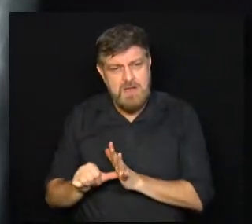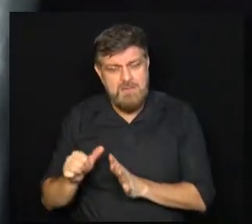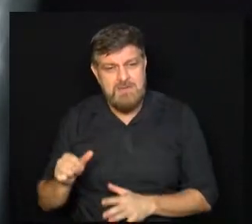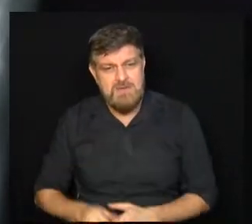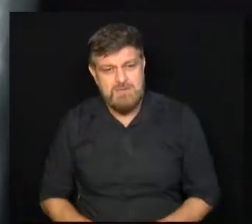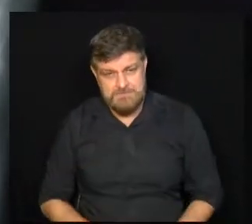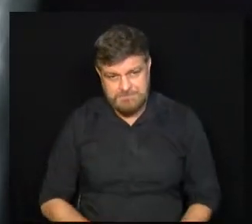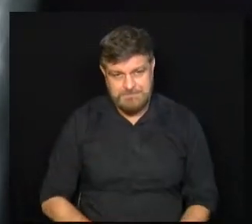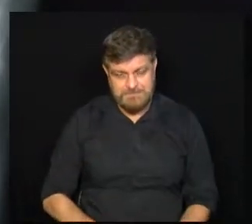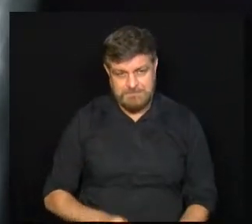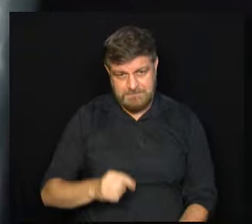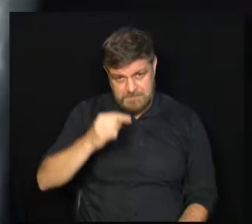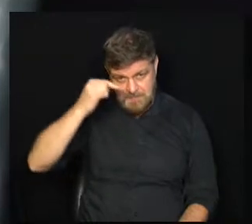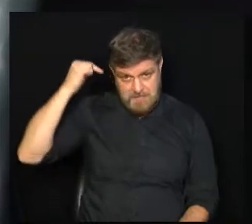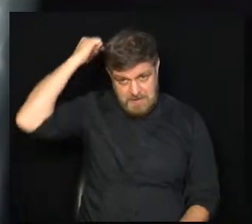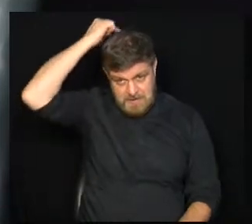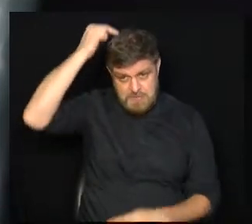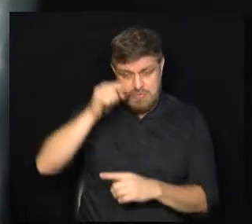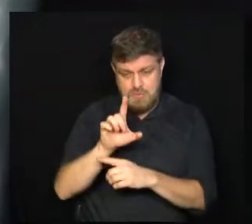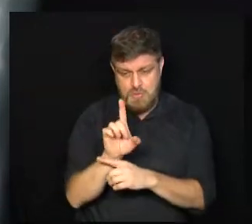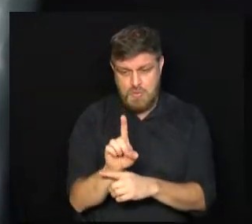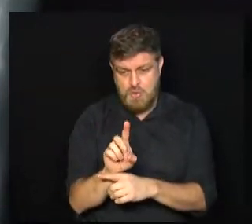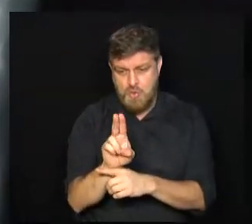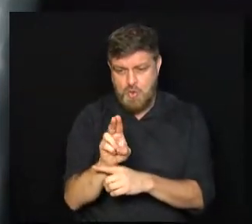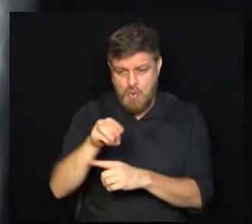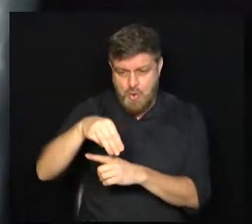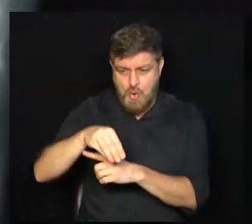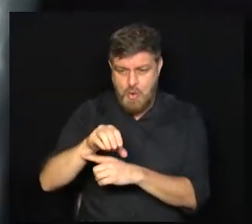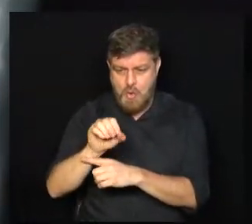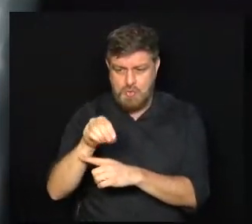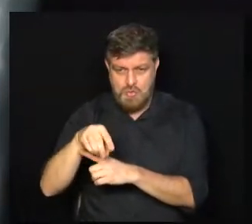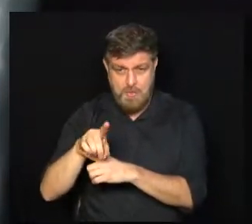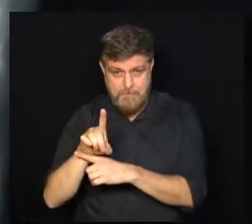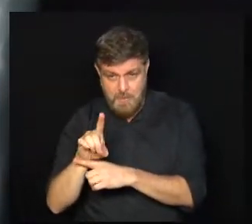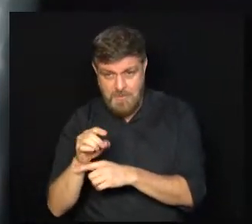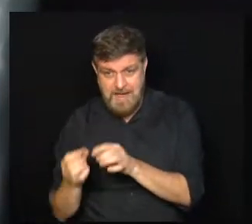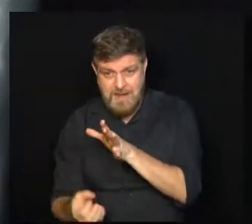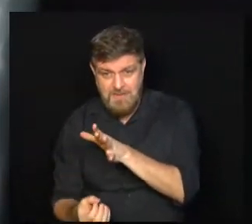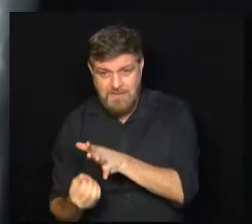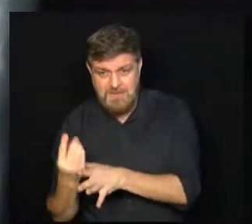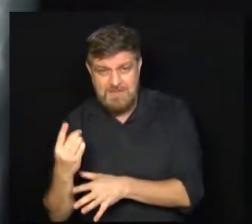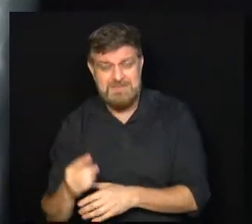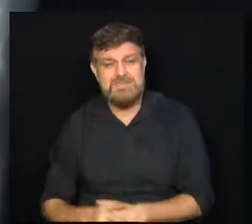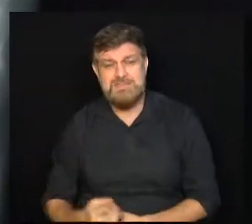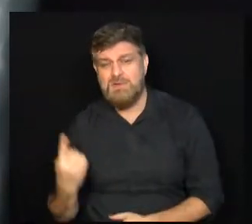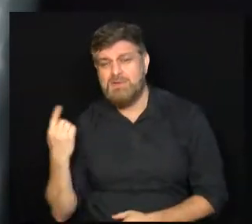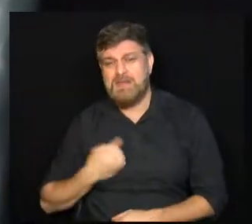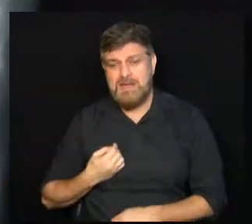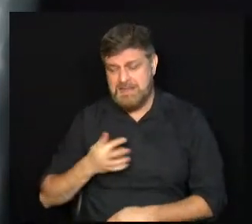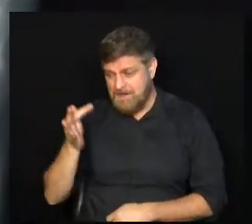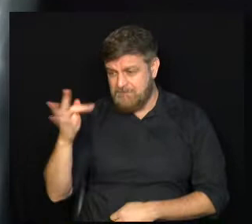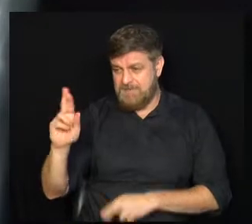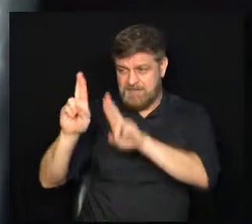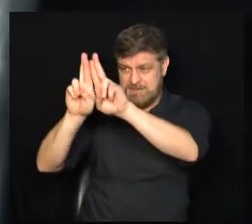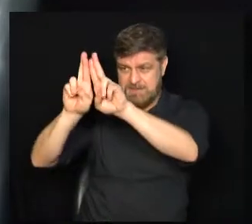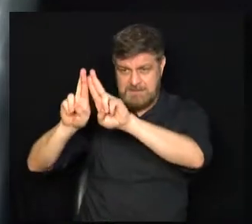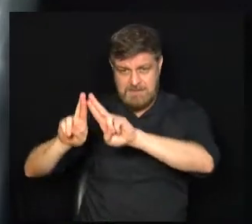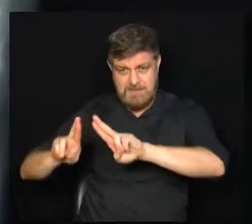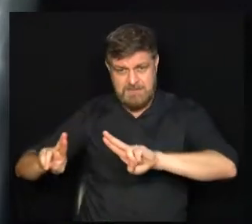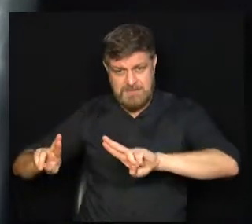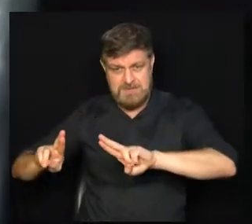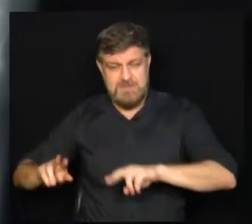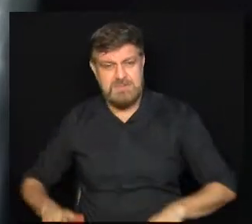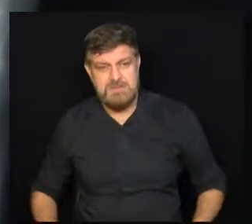Dumont aconteceu no dia 23 de outubro de 1906, em Paris, na França, no campo de